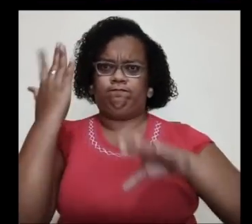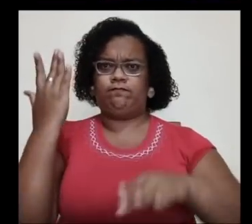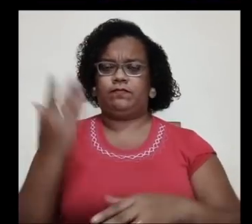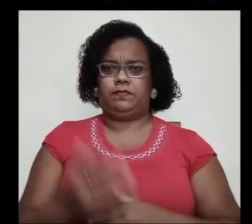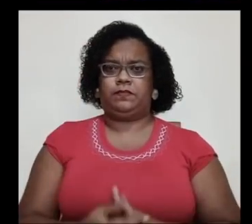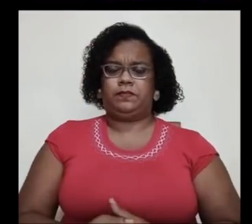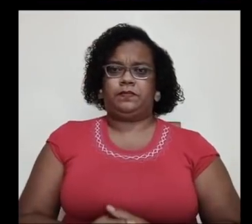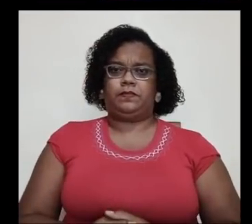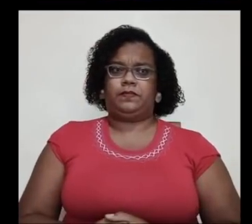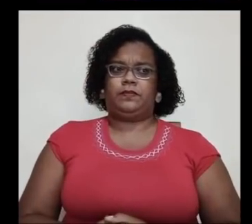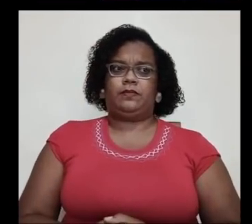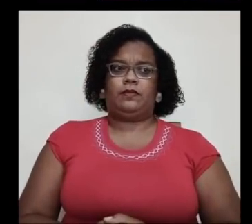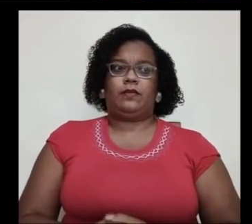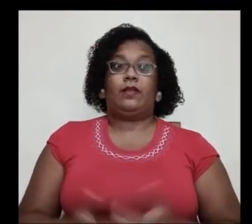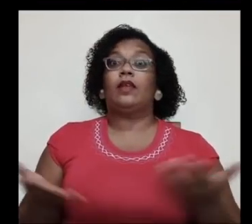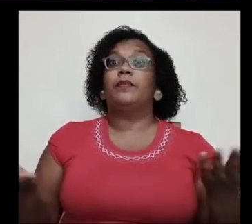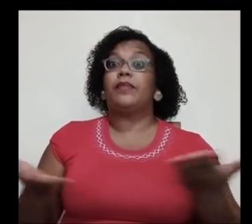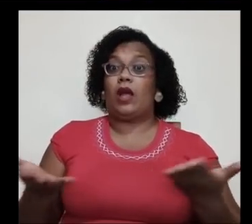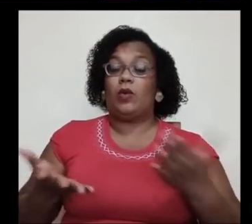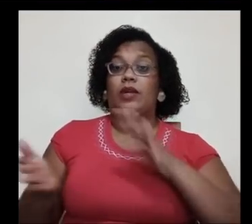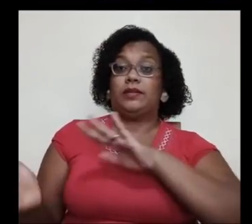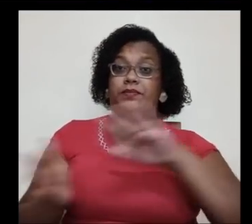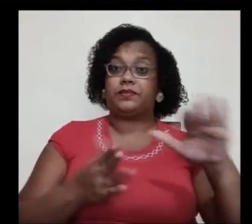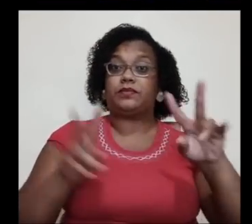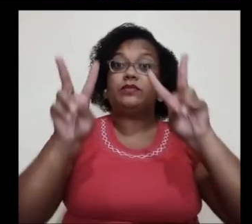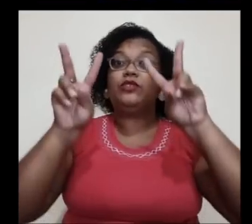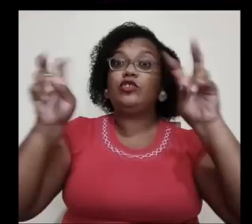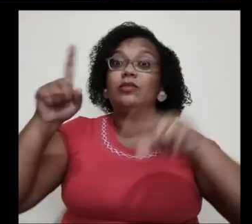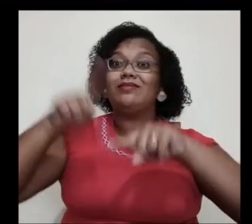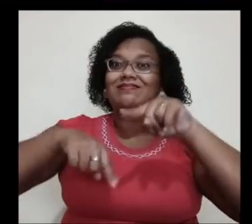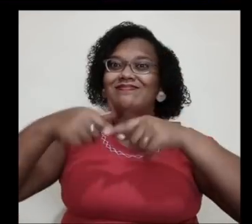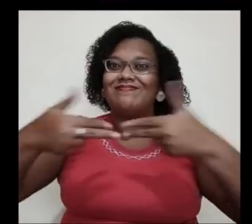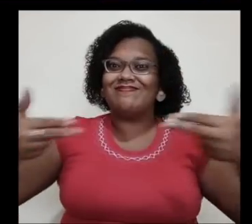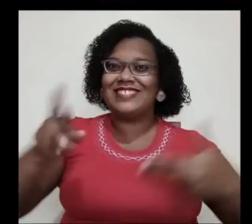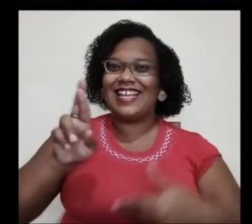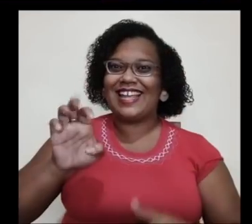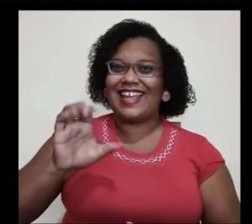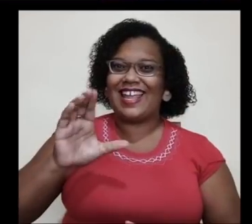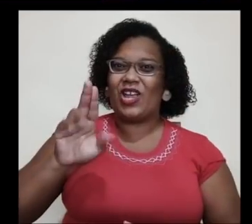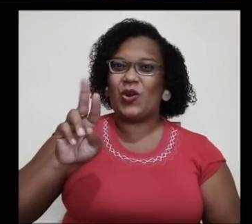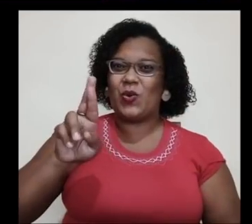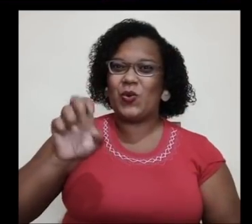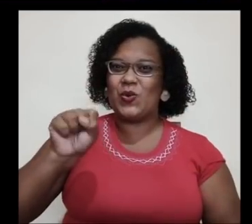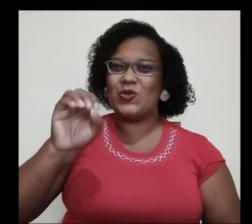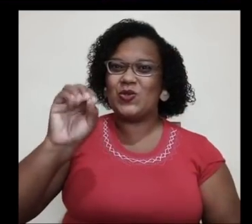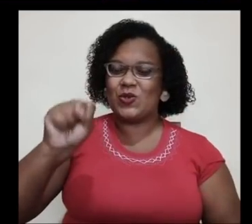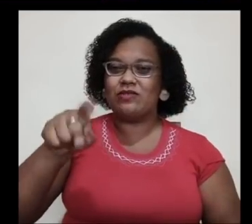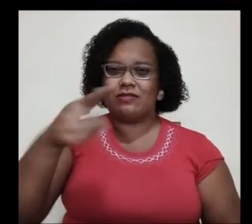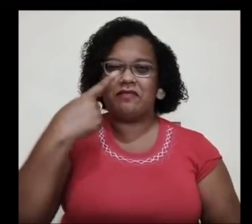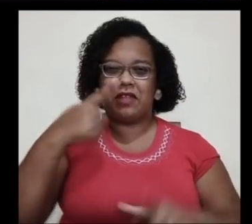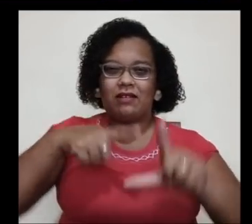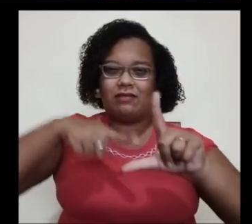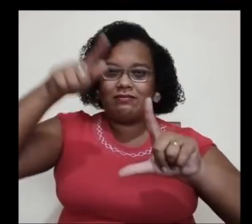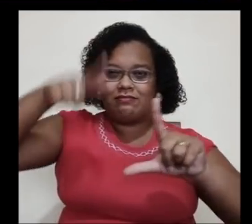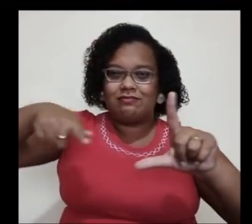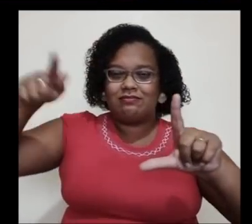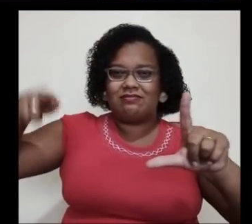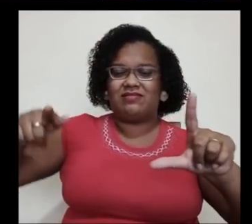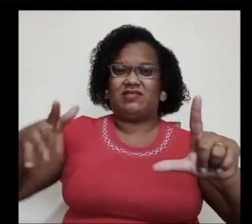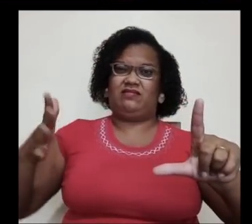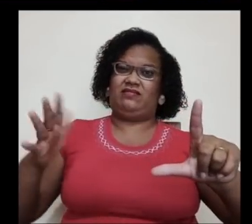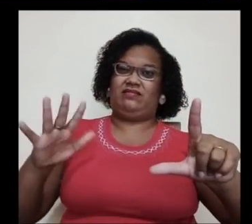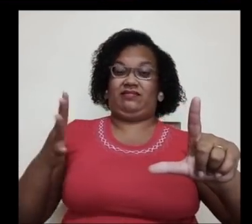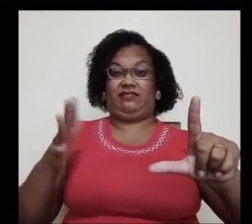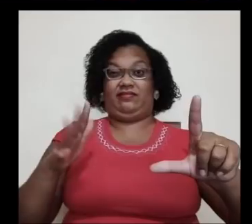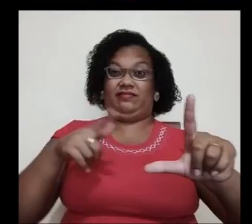bem, muito mal do aspecto do impacto negativo que isso traz para a ciência brasileira, a redução acentuada